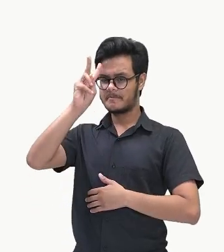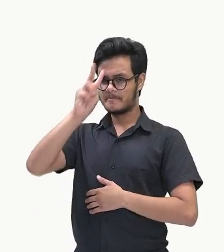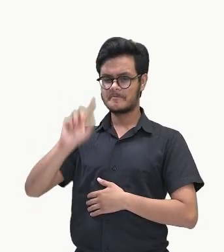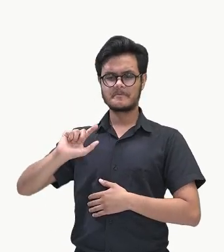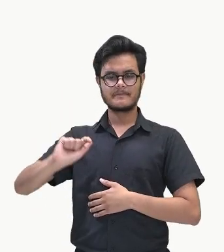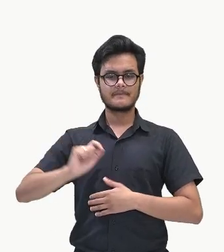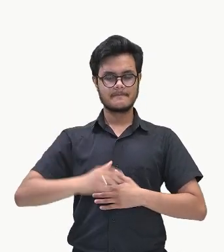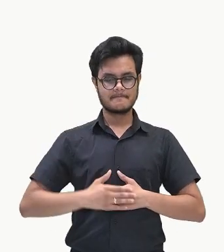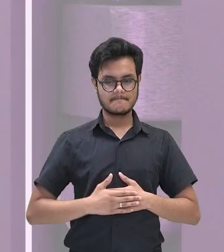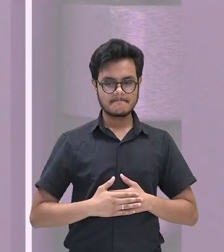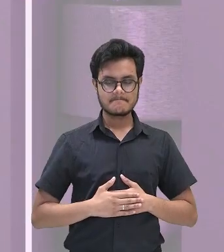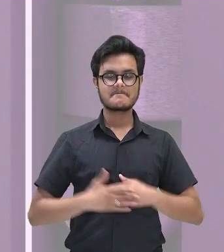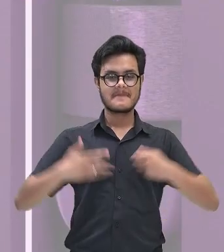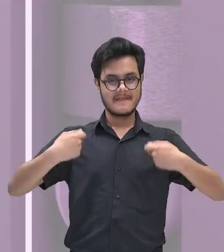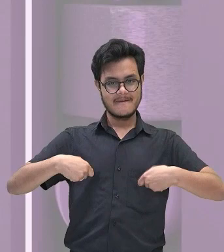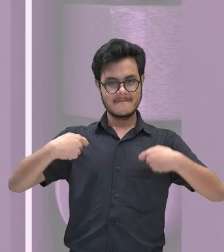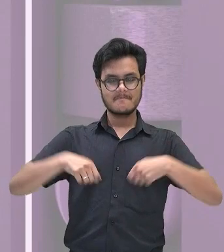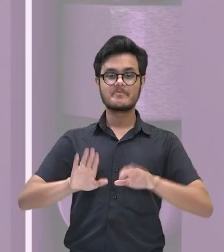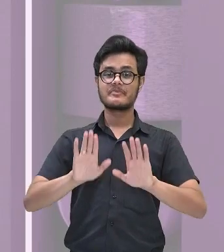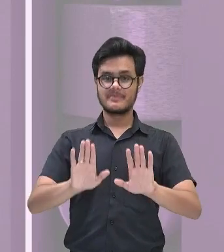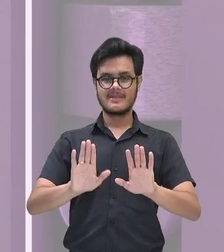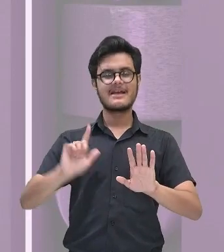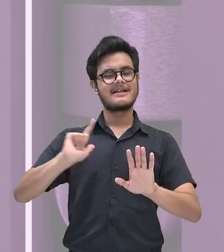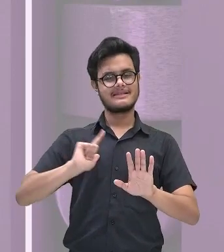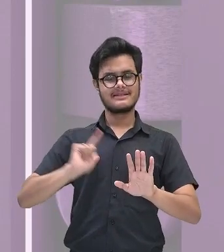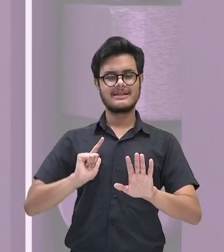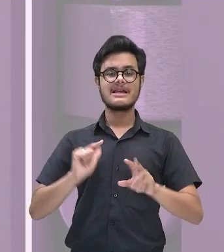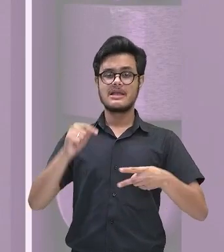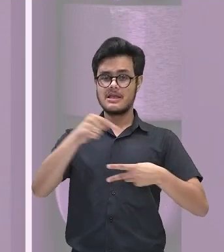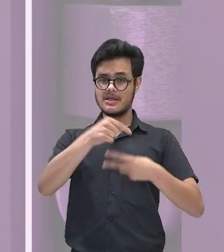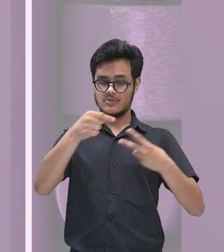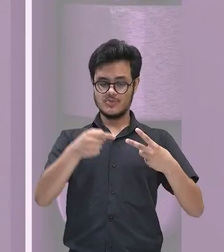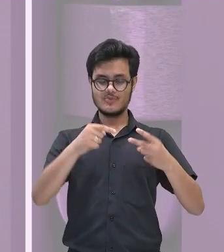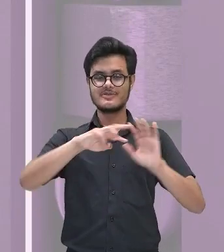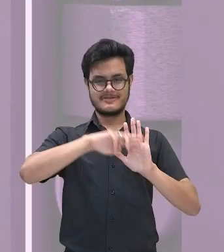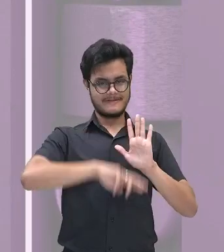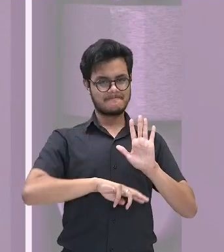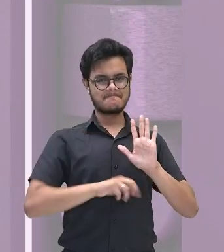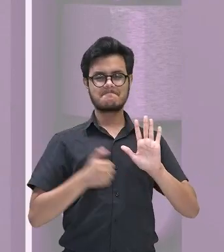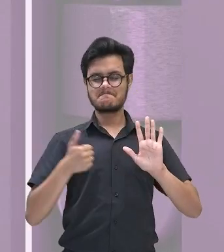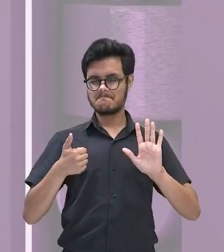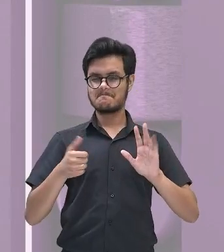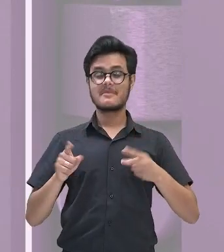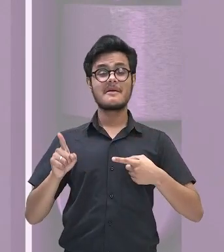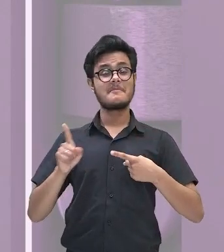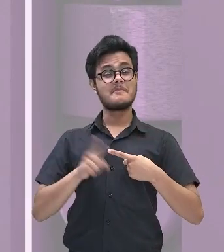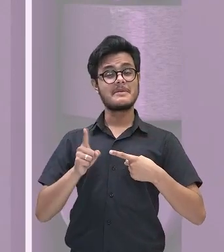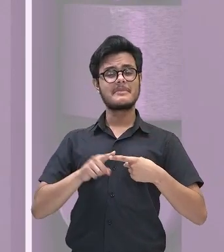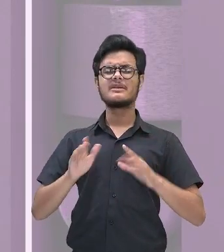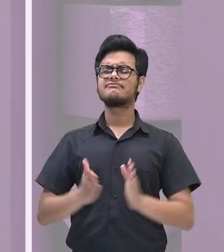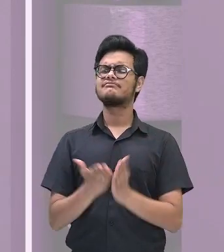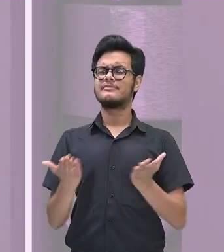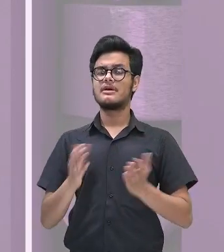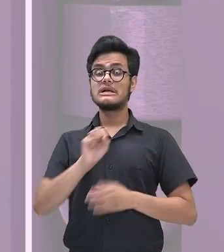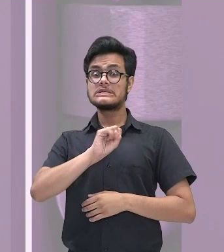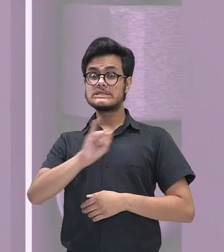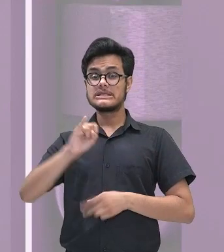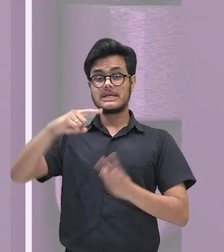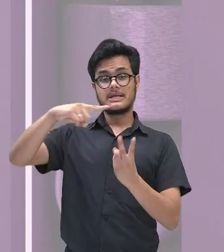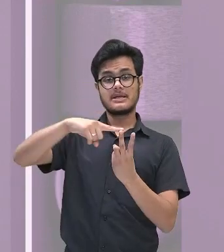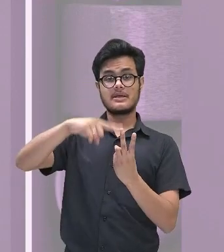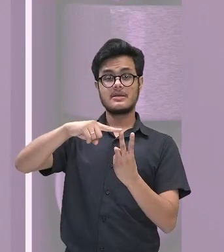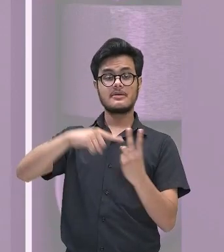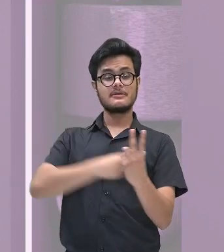parte. Nós temos aí, por enquanto, duas possibilidades. Primeira possibilidade, se o índice